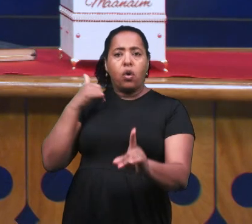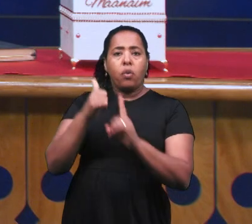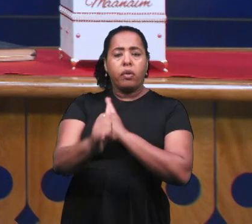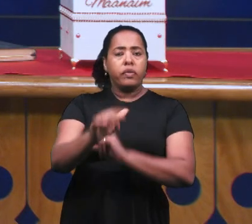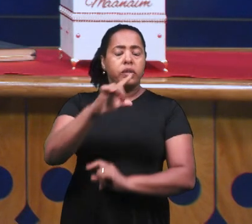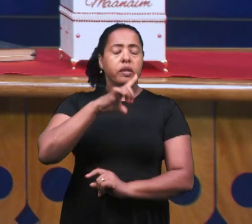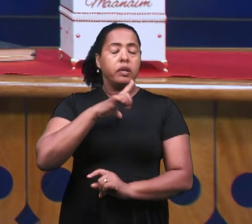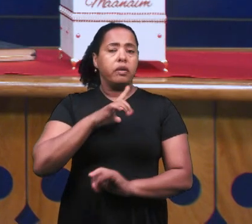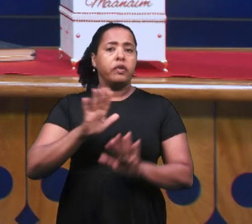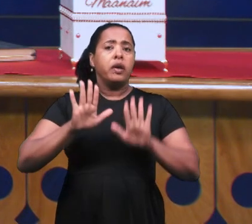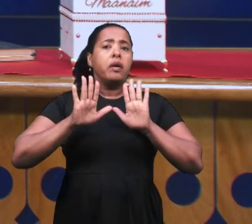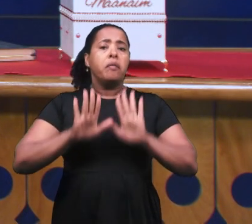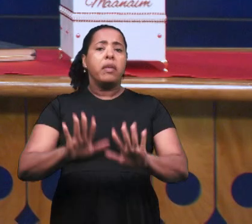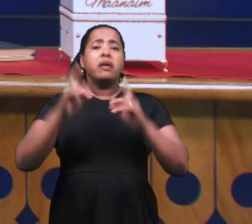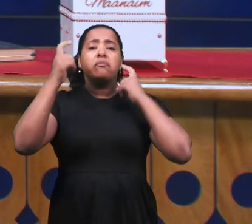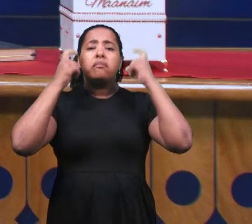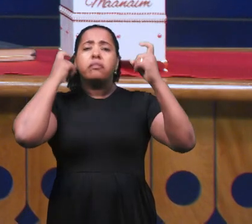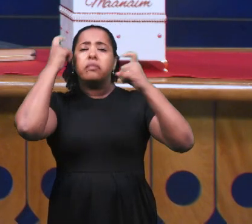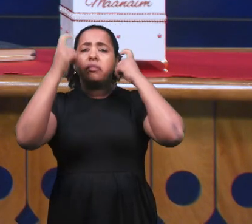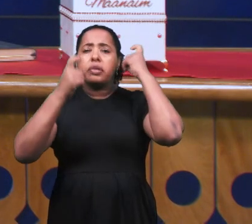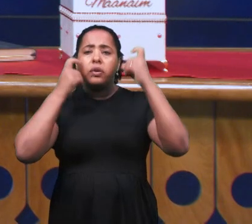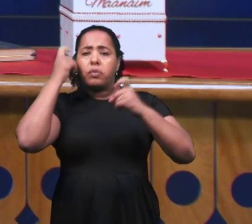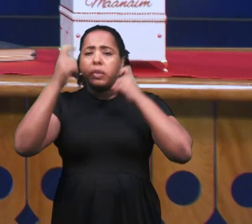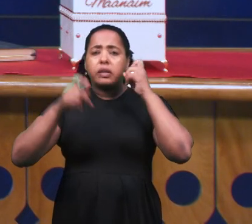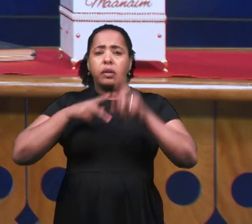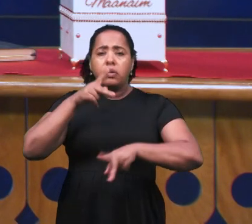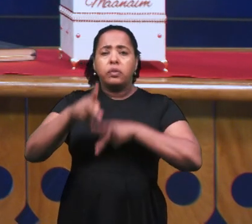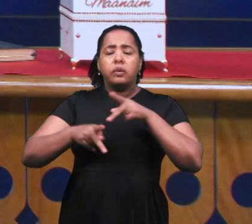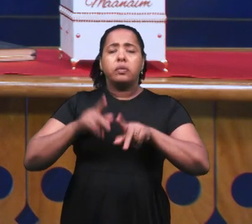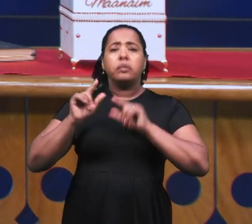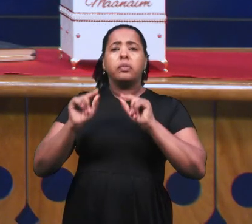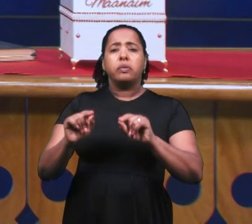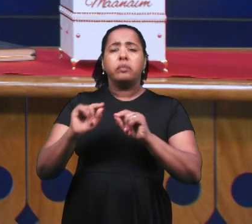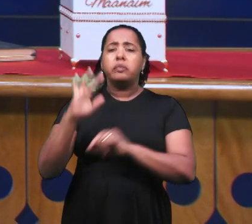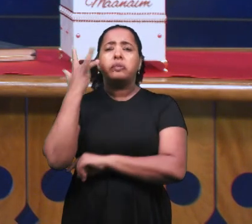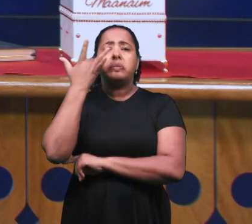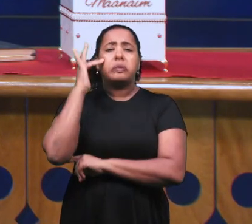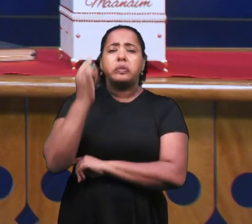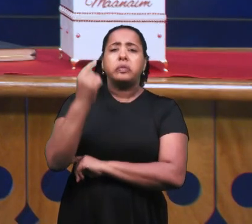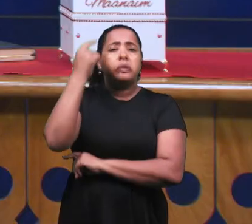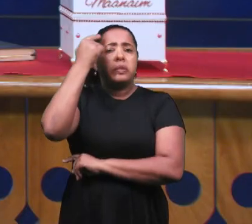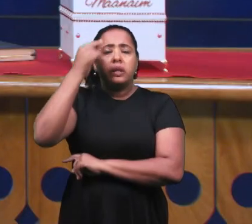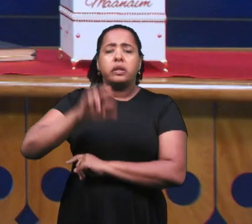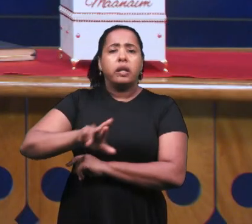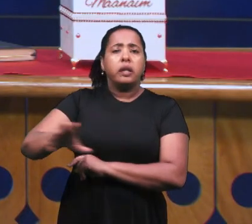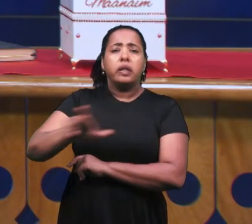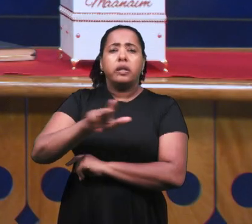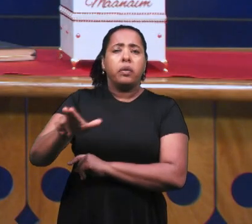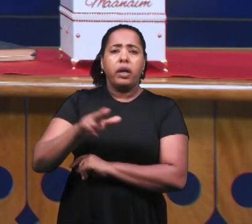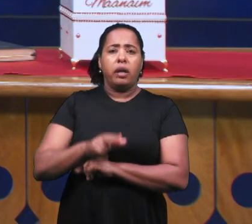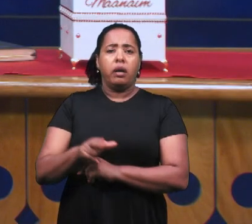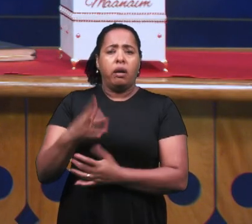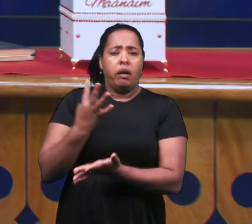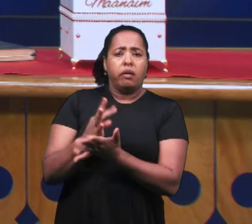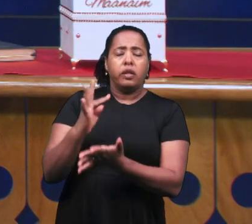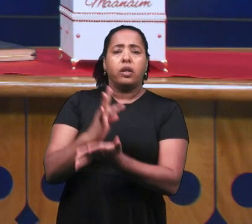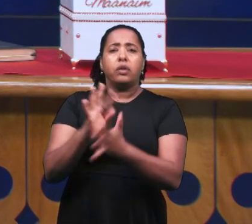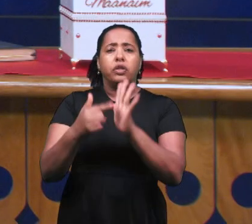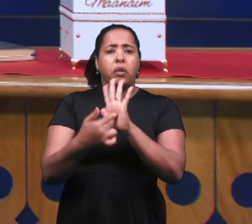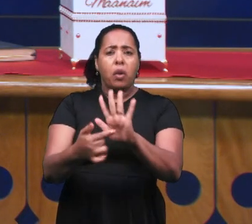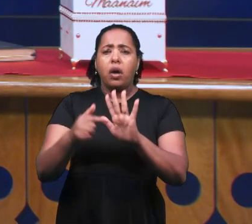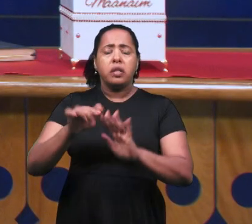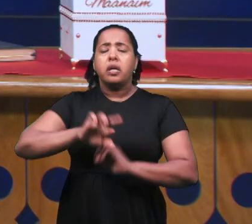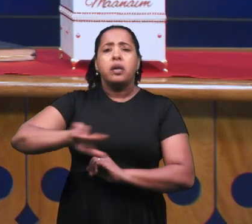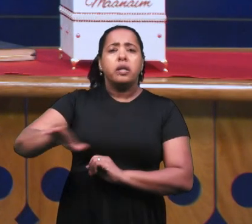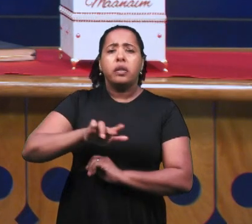grande preocupação da igreja não é eu acho, eu penso, a teologia diz isso. Não, nós estamos preocupados mais com